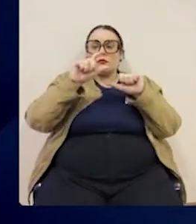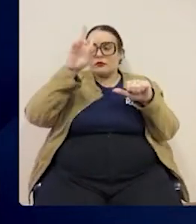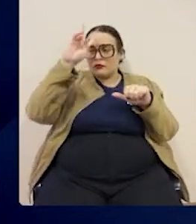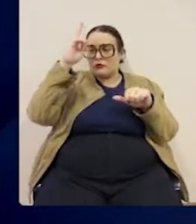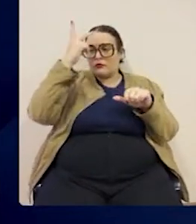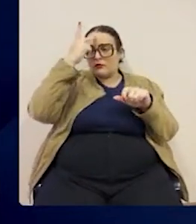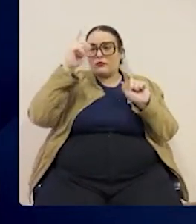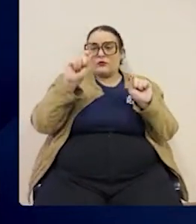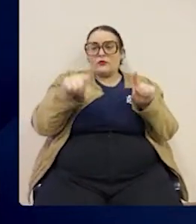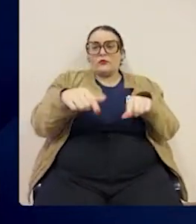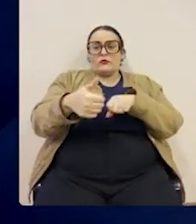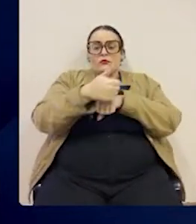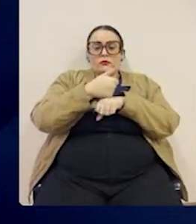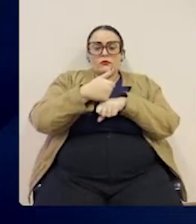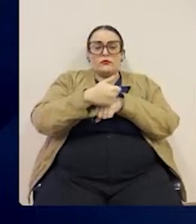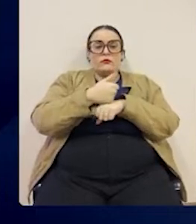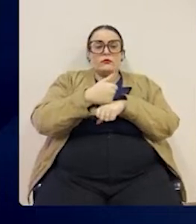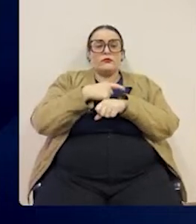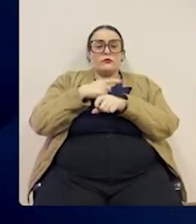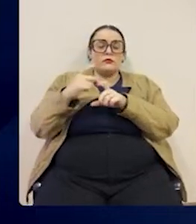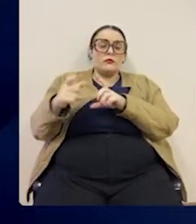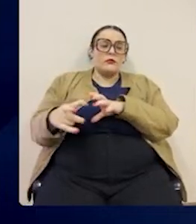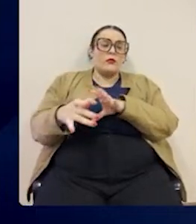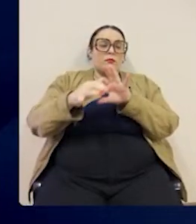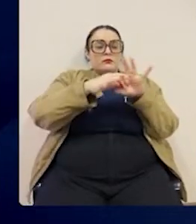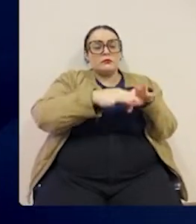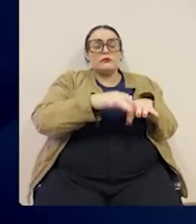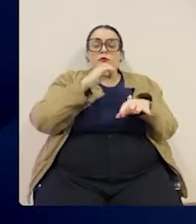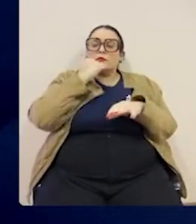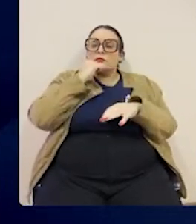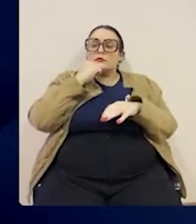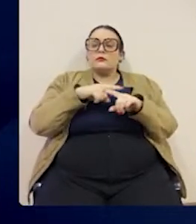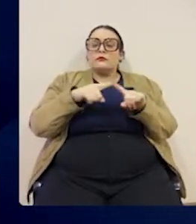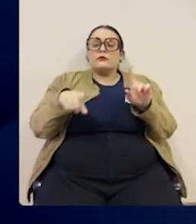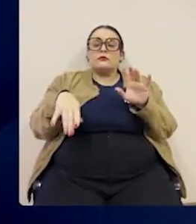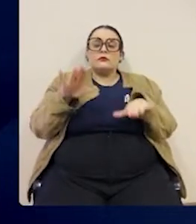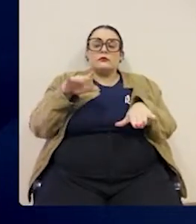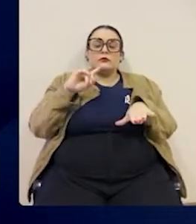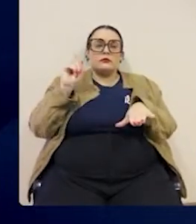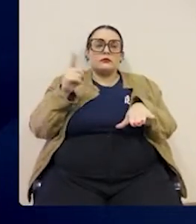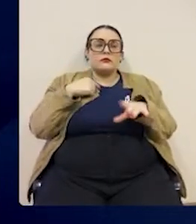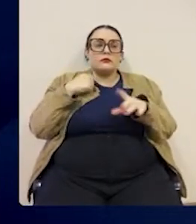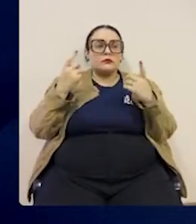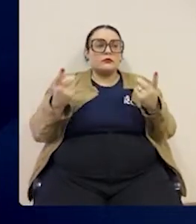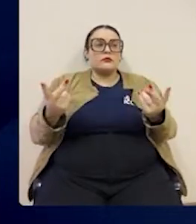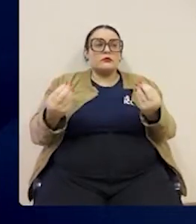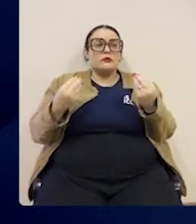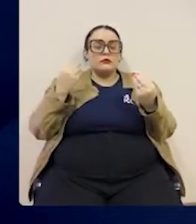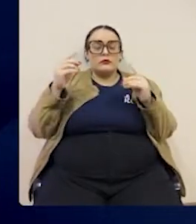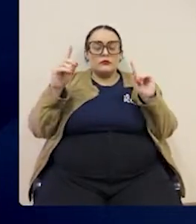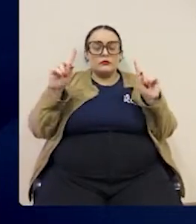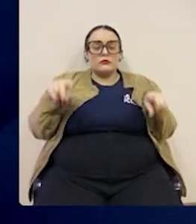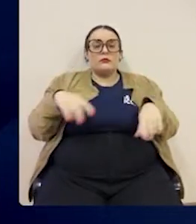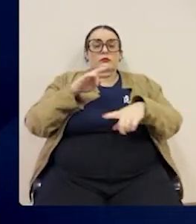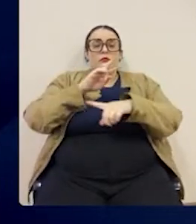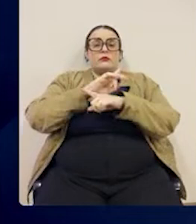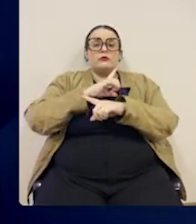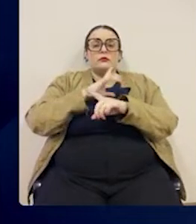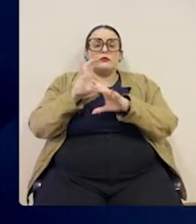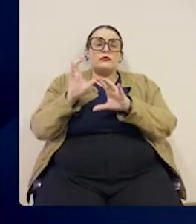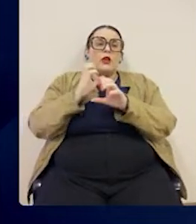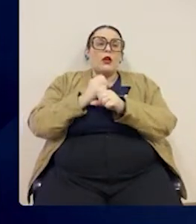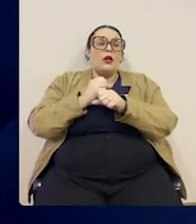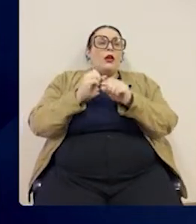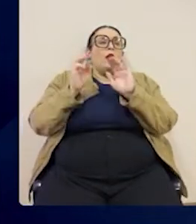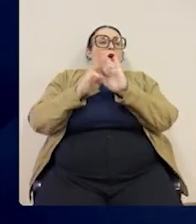é uma profissão e um conjunto de ciências, mas muitas vezes a forma como a gente vende a profissão como um conjunto de métodos e técnicas faz